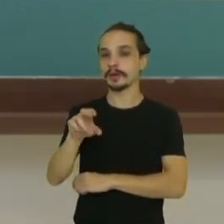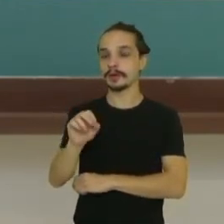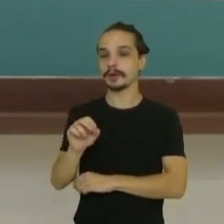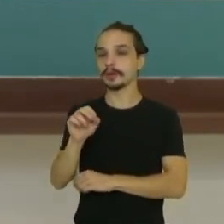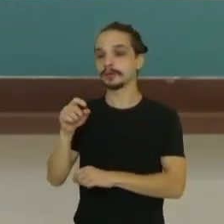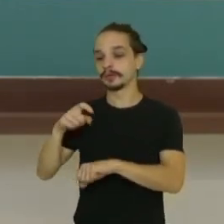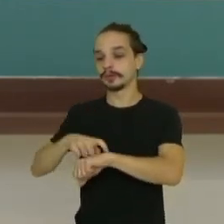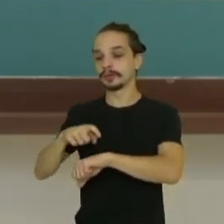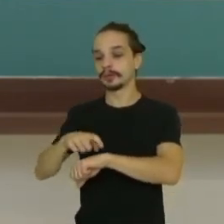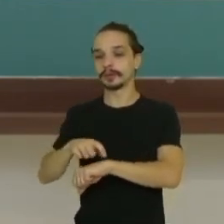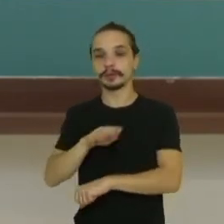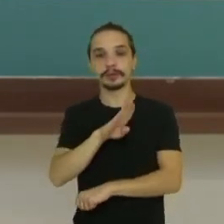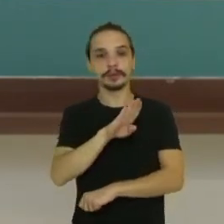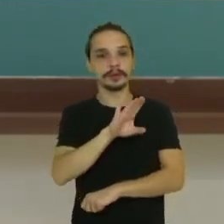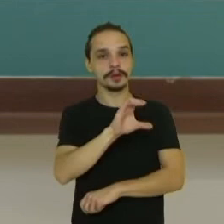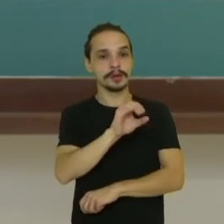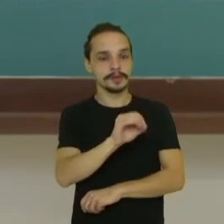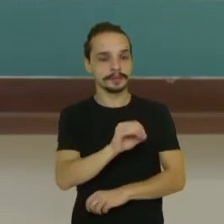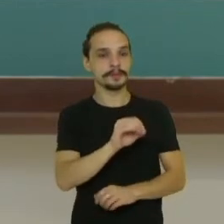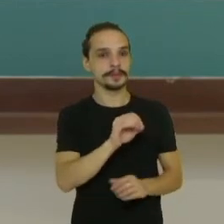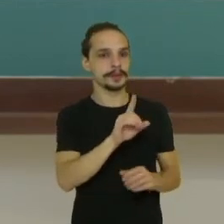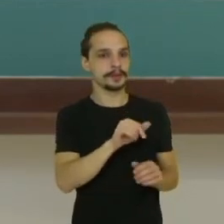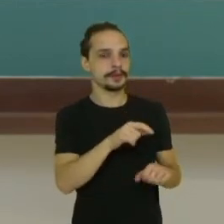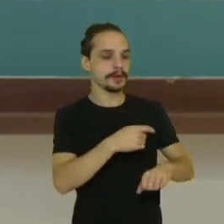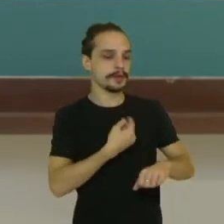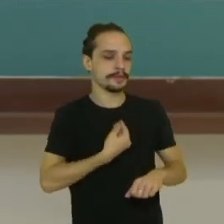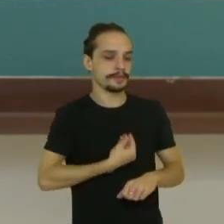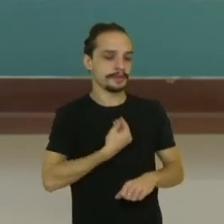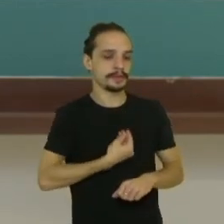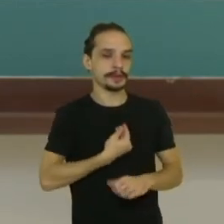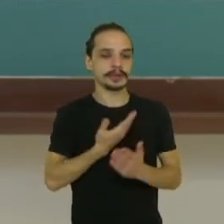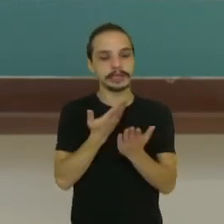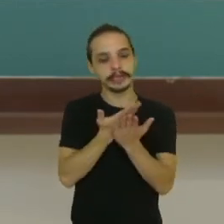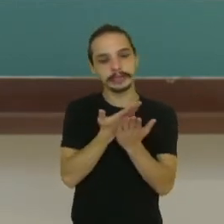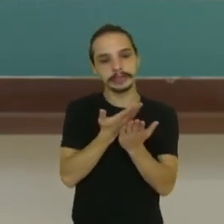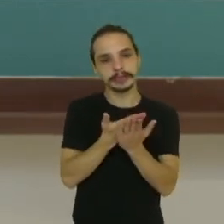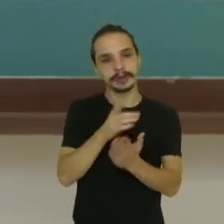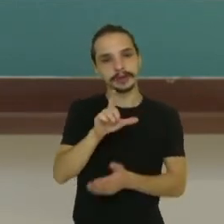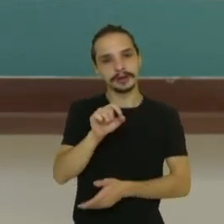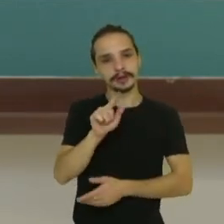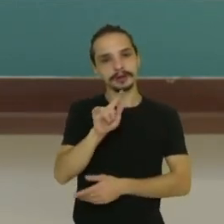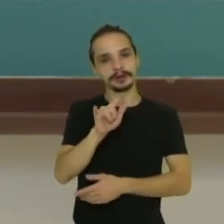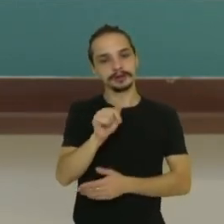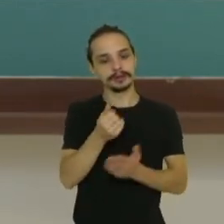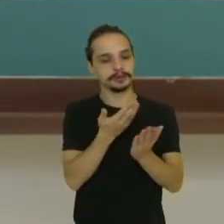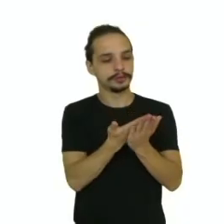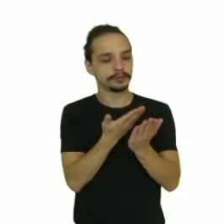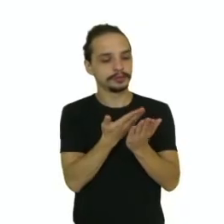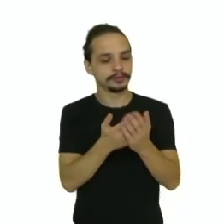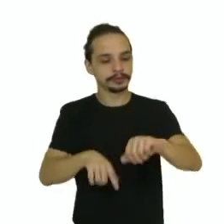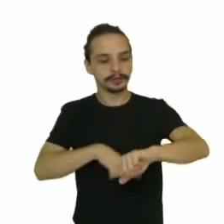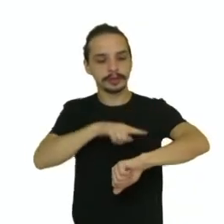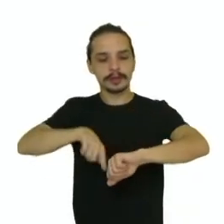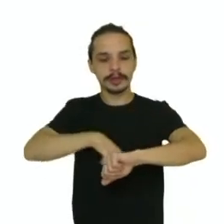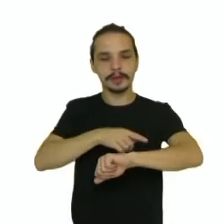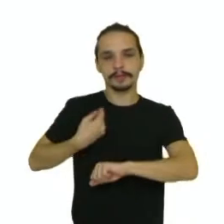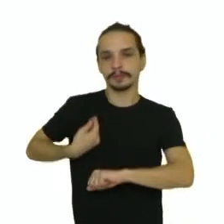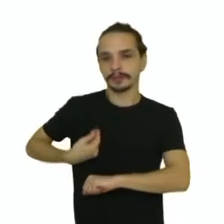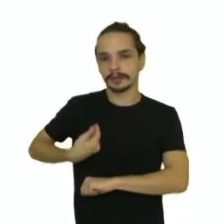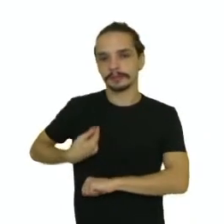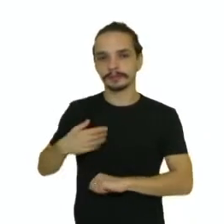Bio a vida logia estudo então algo ali como estudo do tempo da vida não é